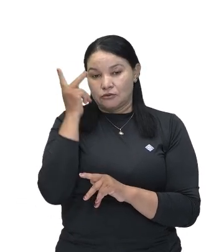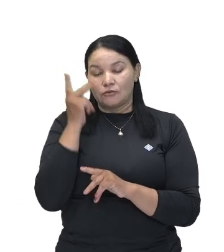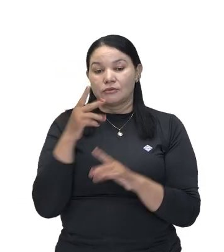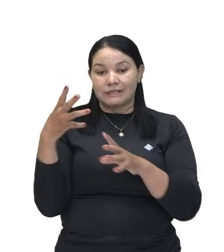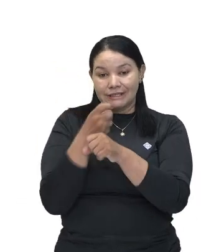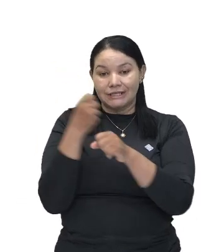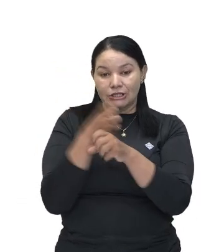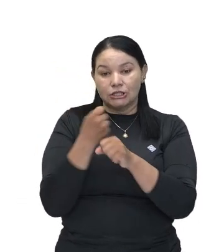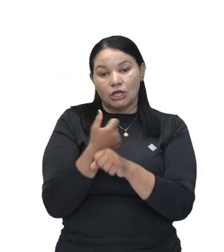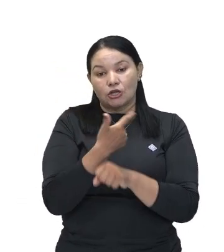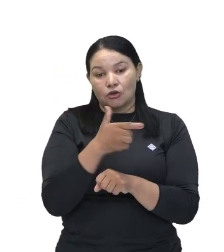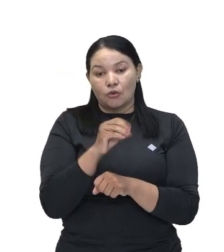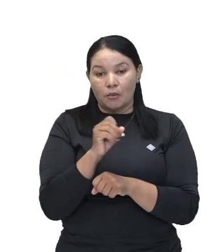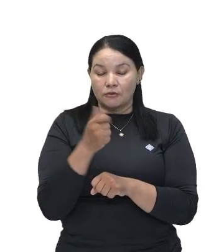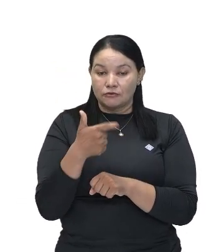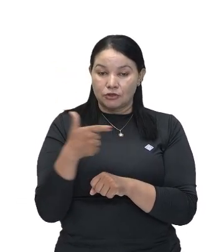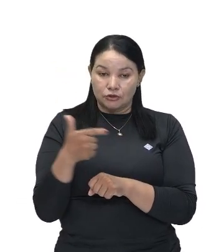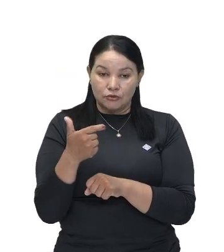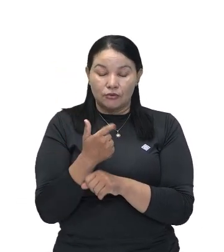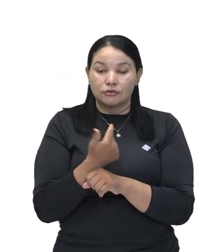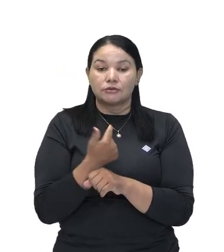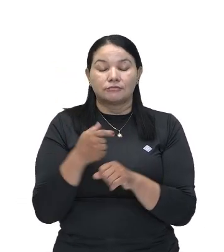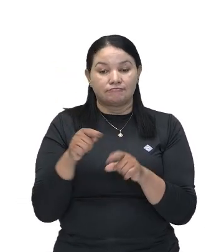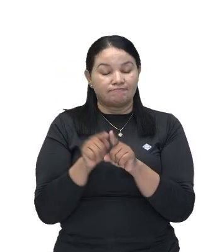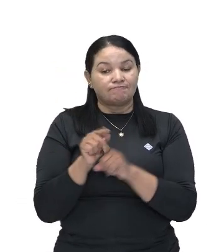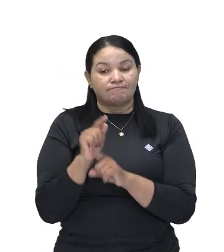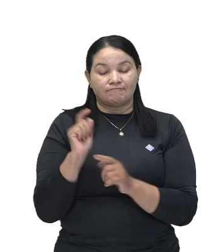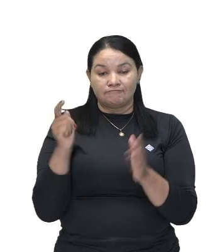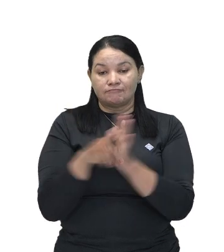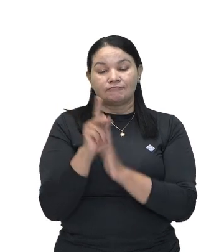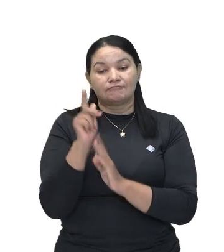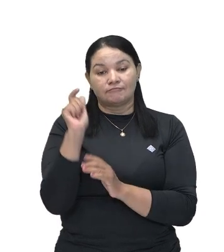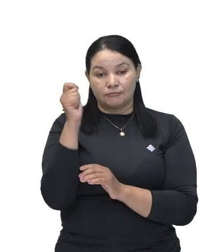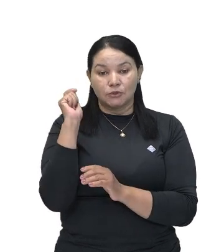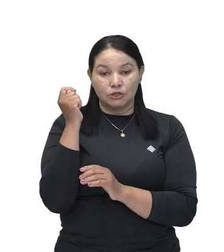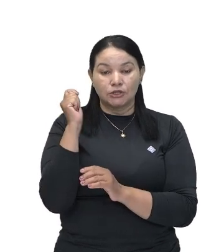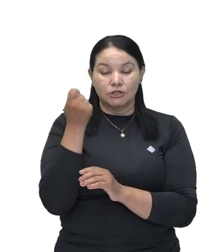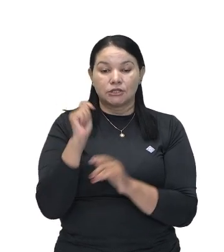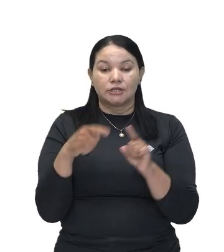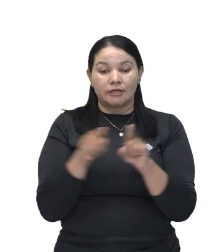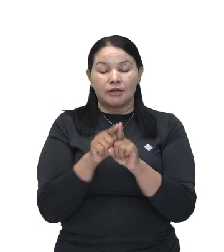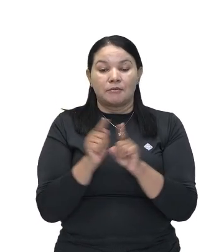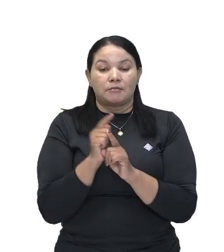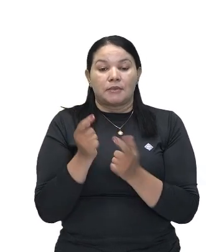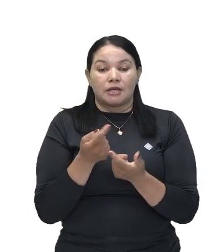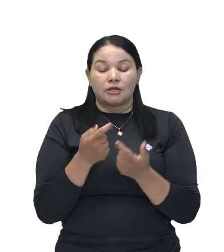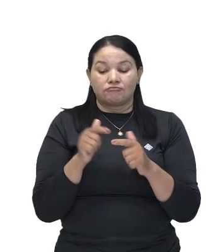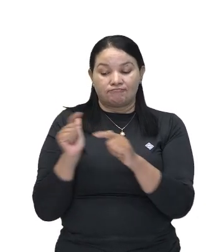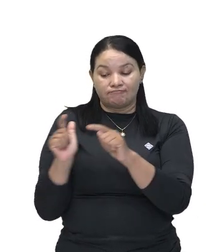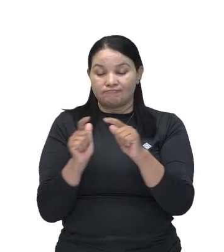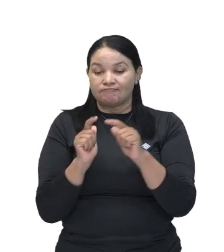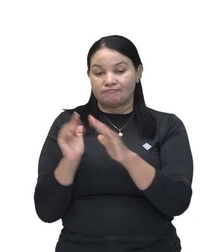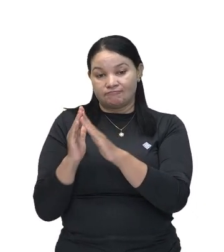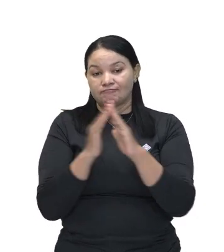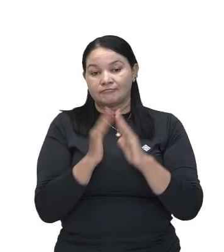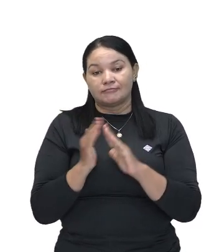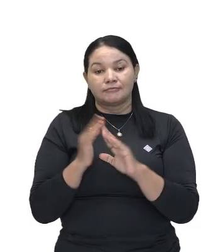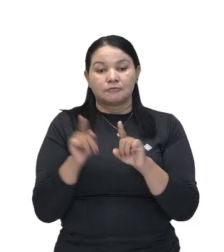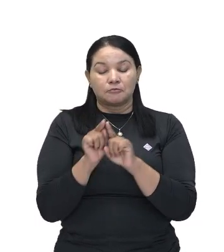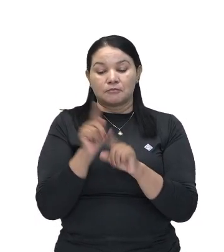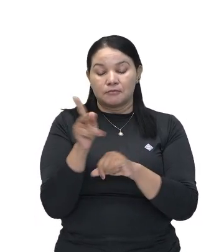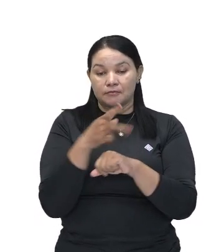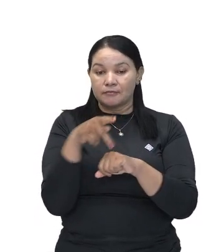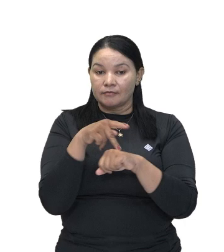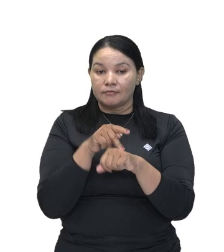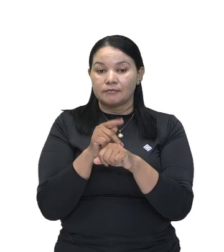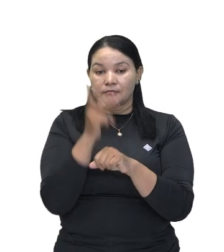de 2022, né, o censo da Argentina. Então, a Argentina também é um país bastante populoso,